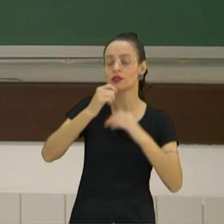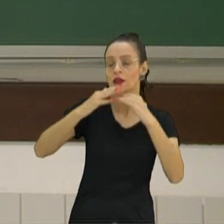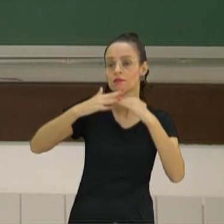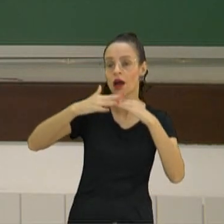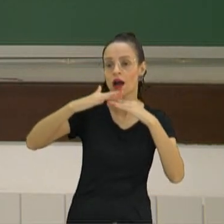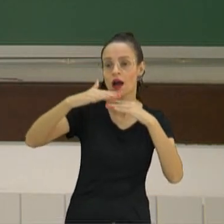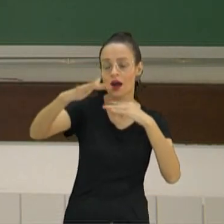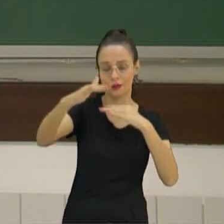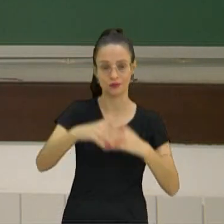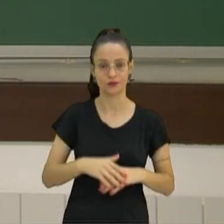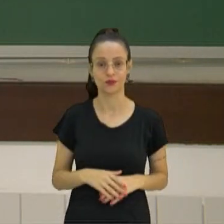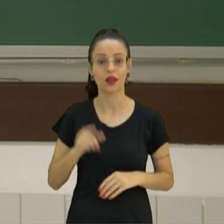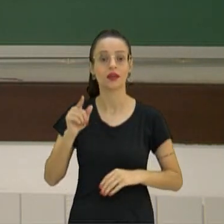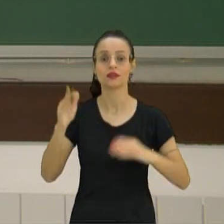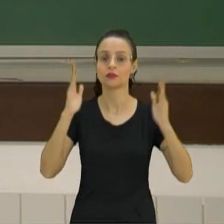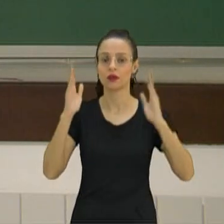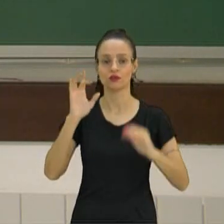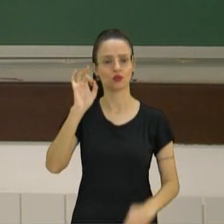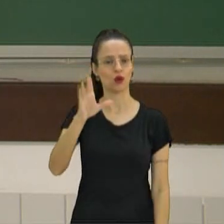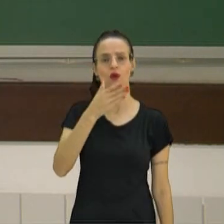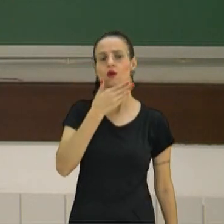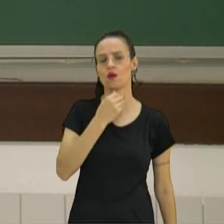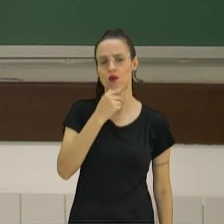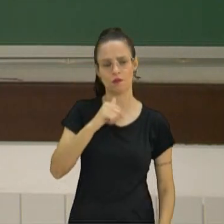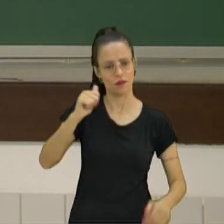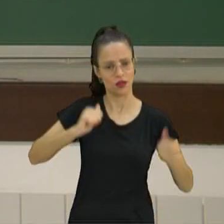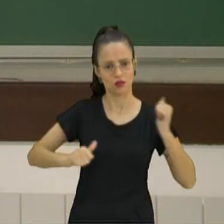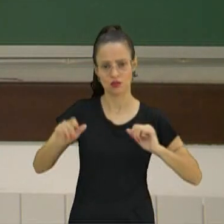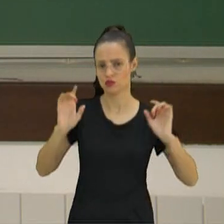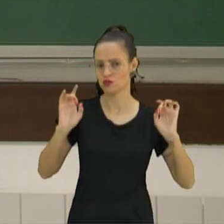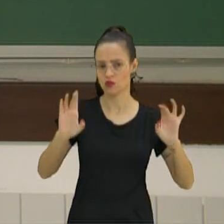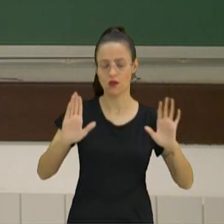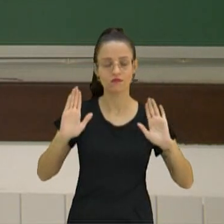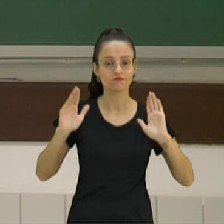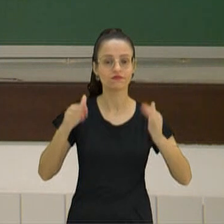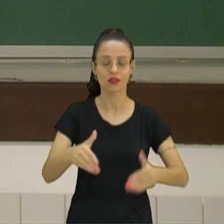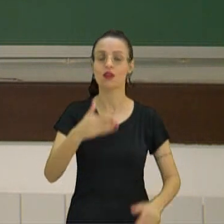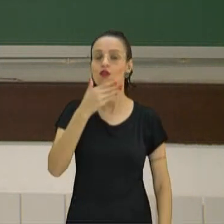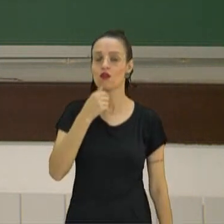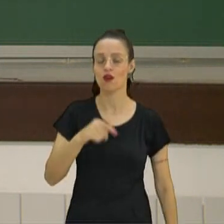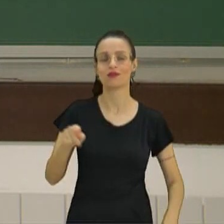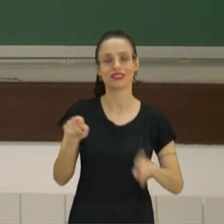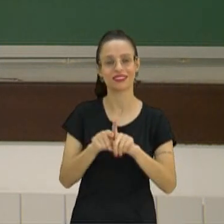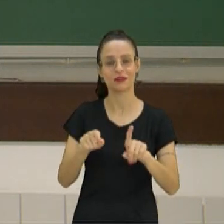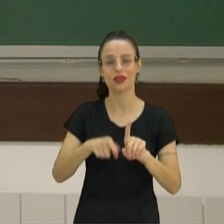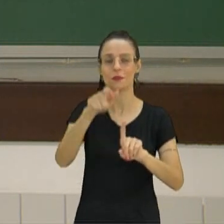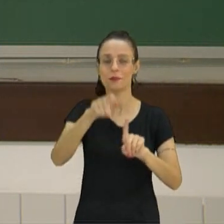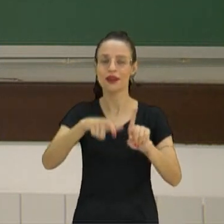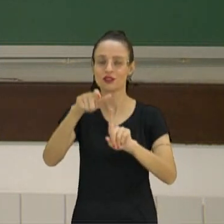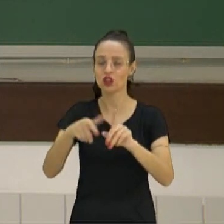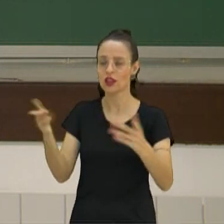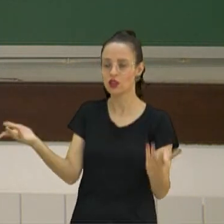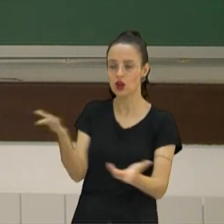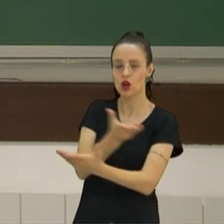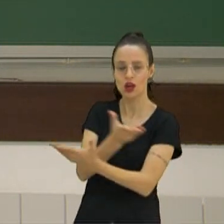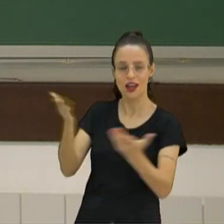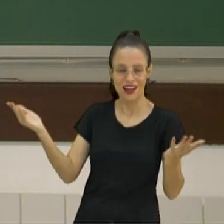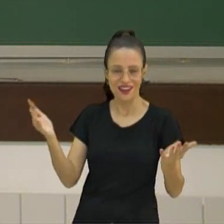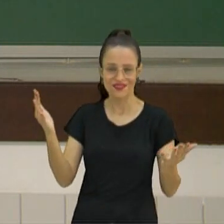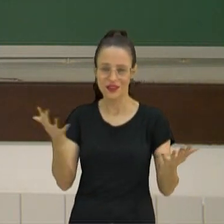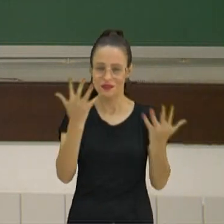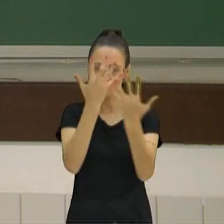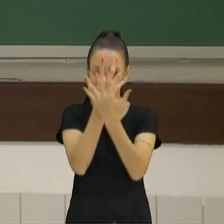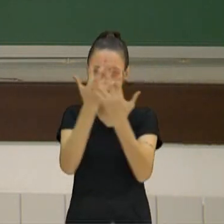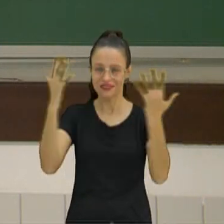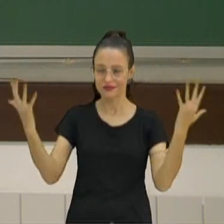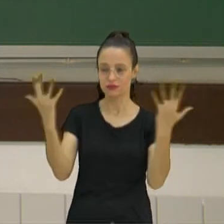época, pessoal, só os homens atuavam, tá? Então, eles também tinham que trocar de personagem, trocavam de máscara, né?